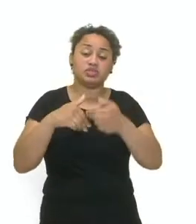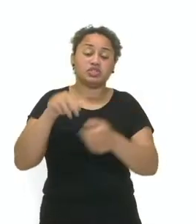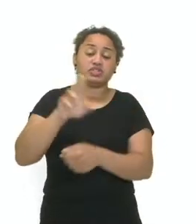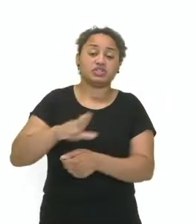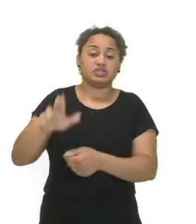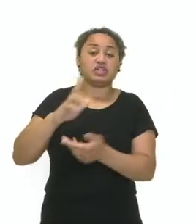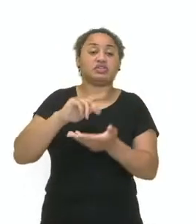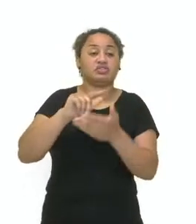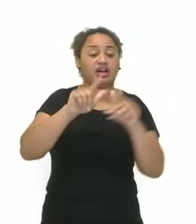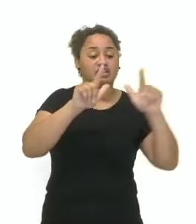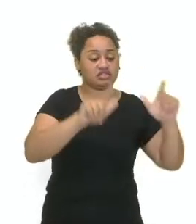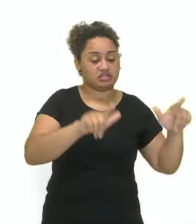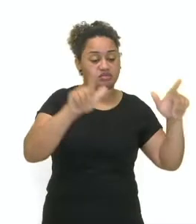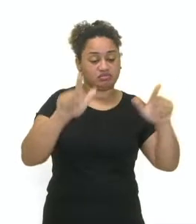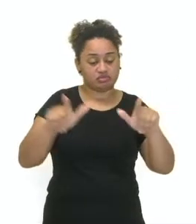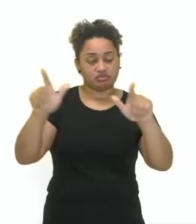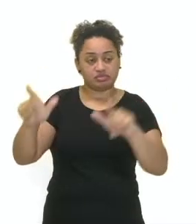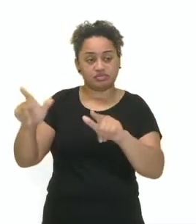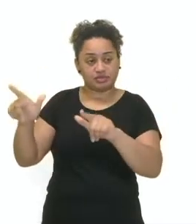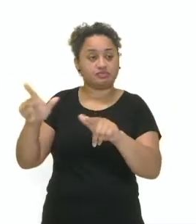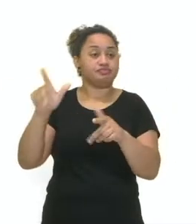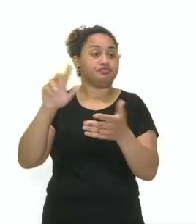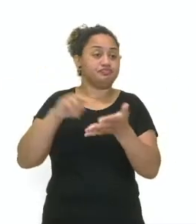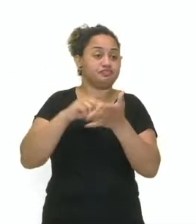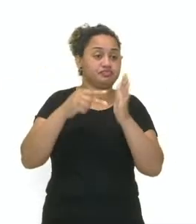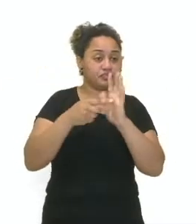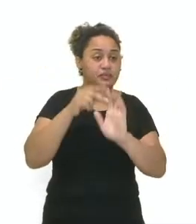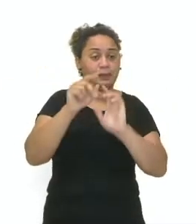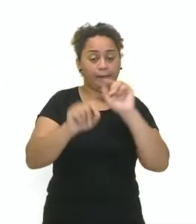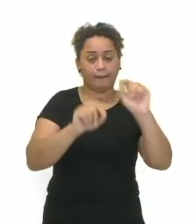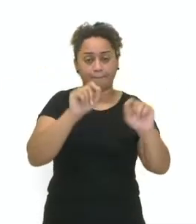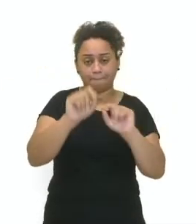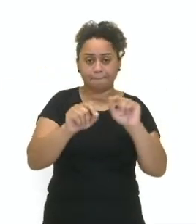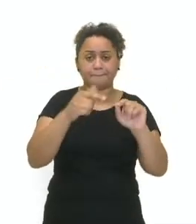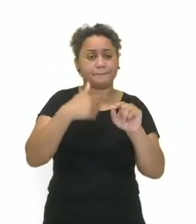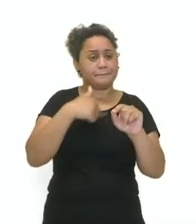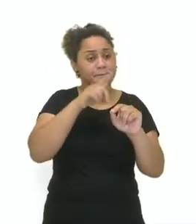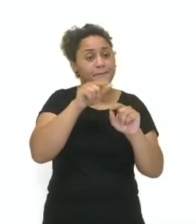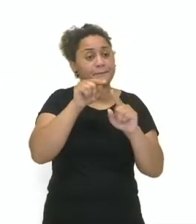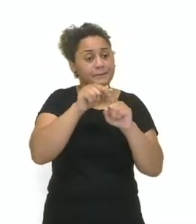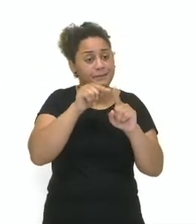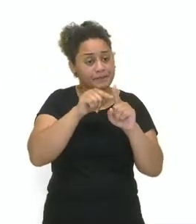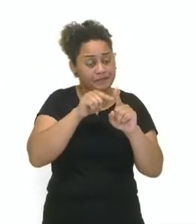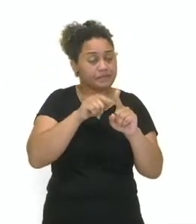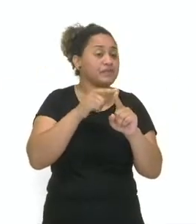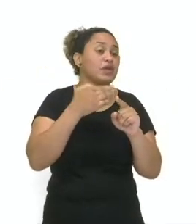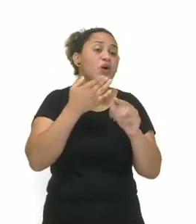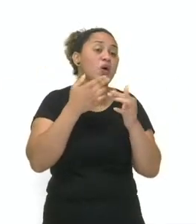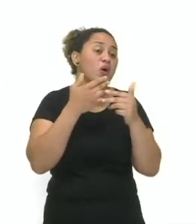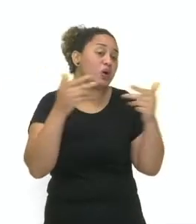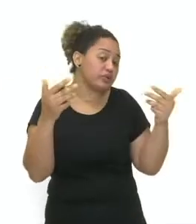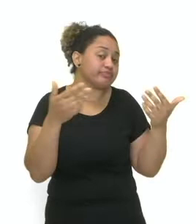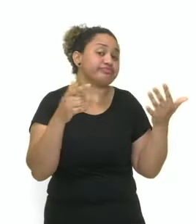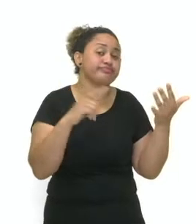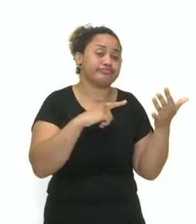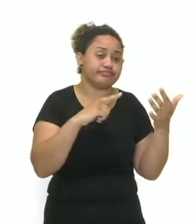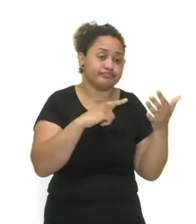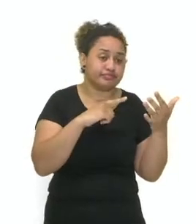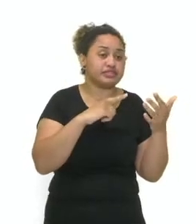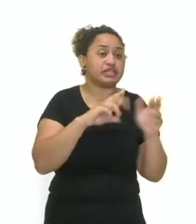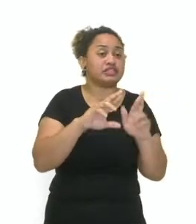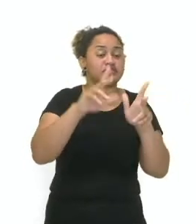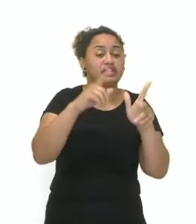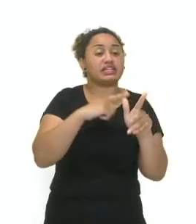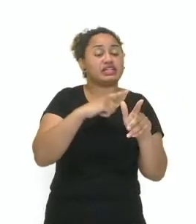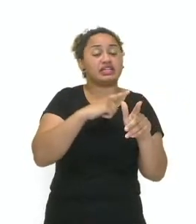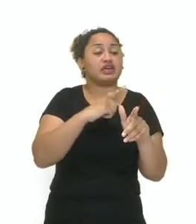várias matrizes diferentes. Ou seja, a cromoxilogravura é uma xilogravura colorida, né? Então a diferença é que tem mais de